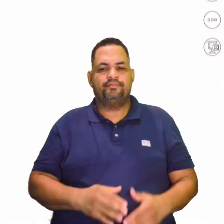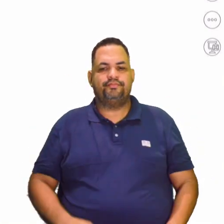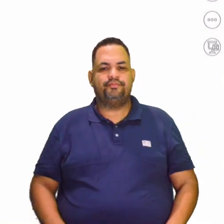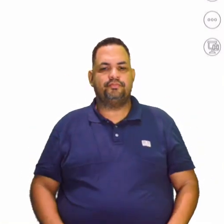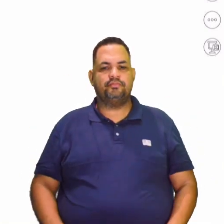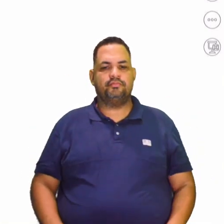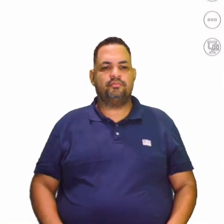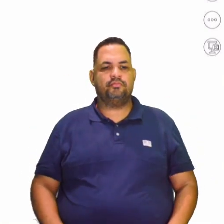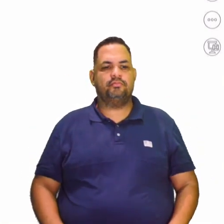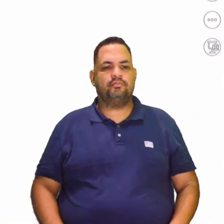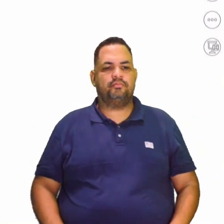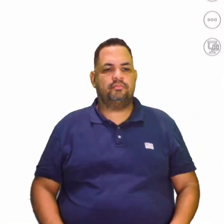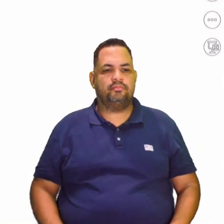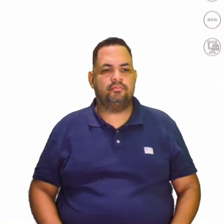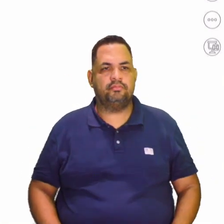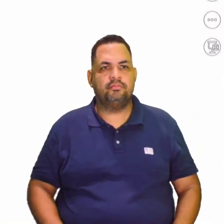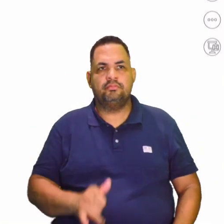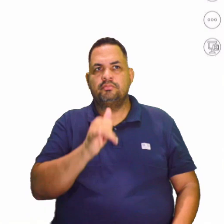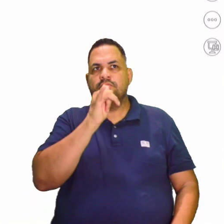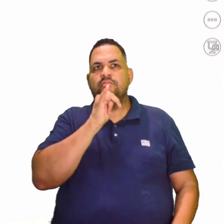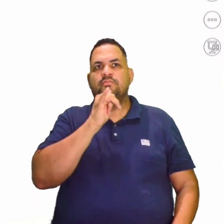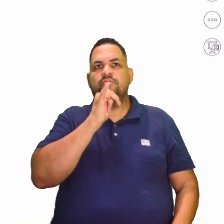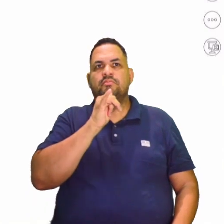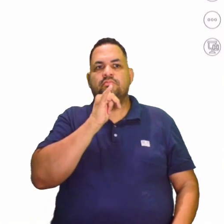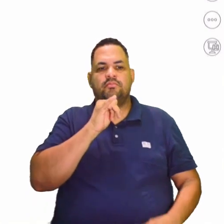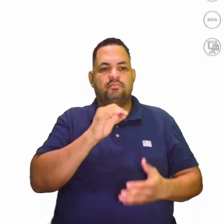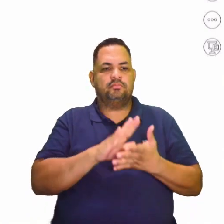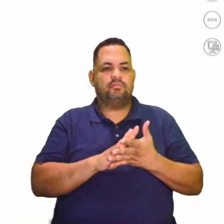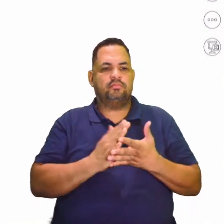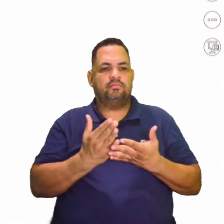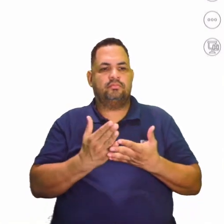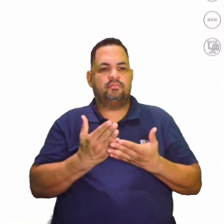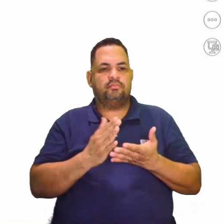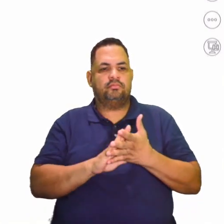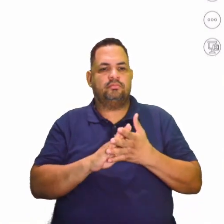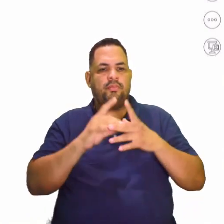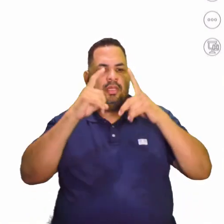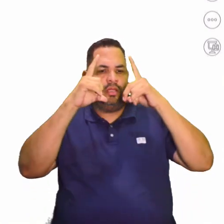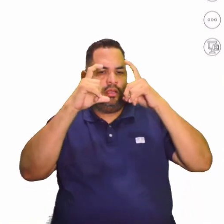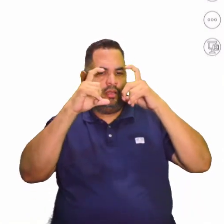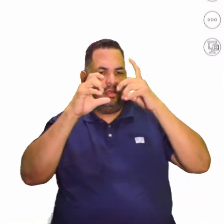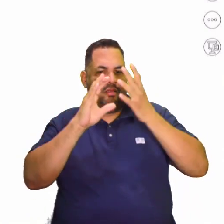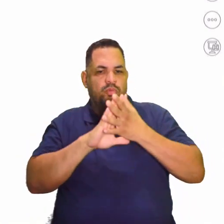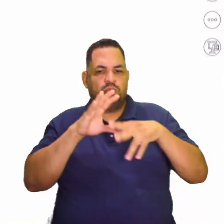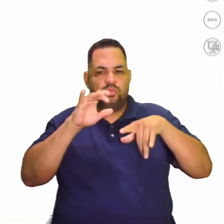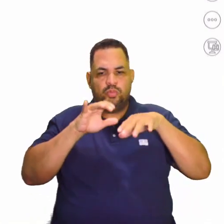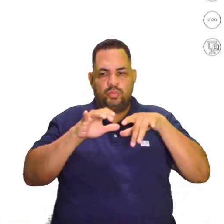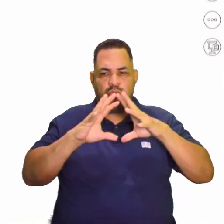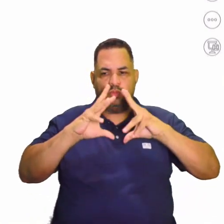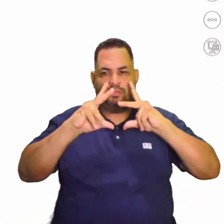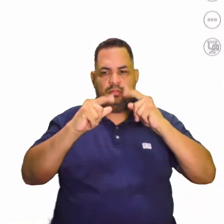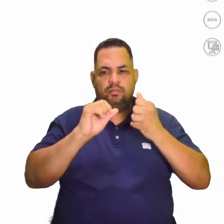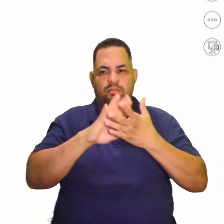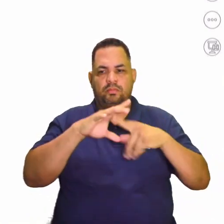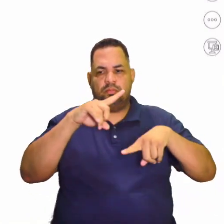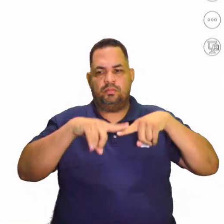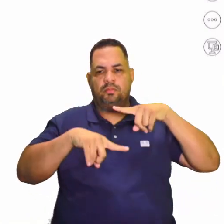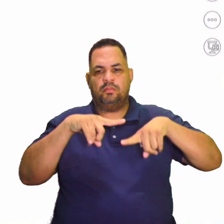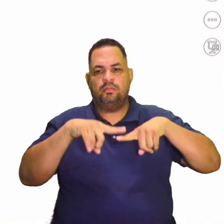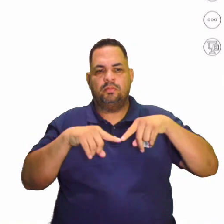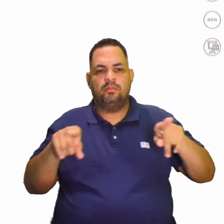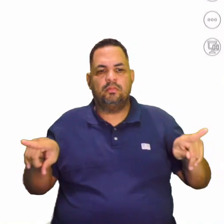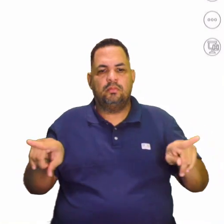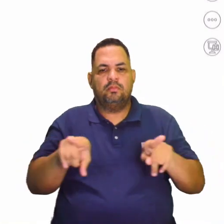né? Como, por exemplo, as máquinas fotográficas, o computador, todos são instrumentos